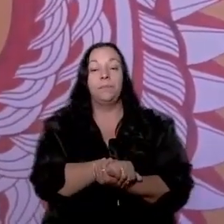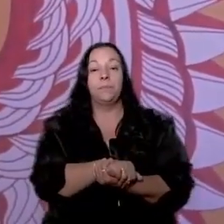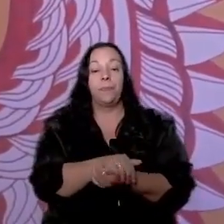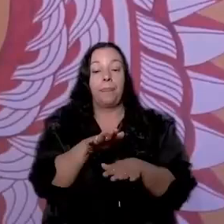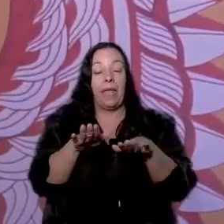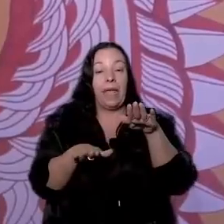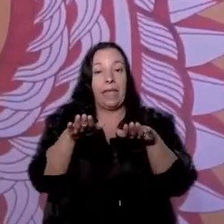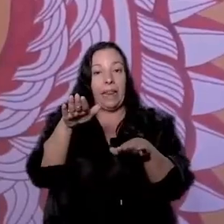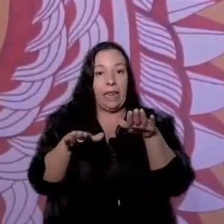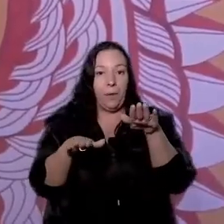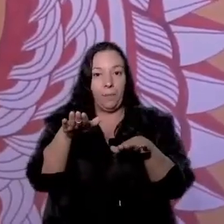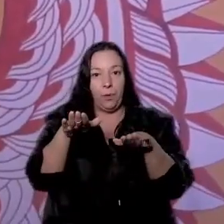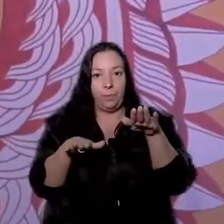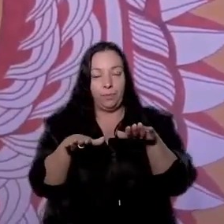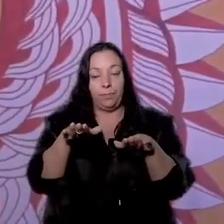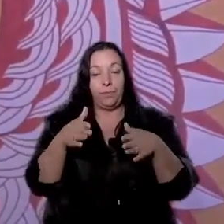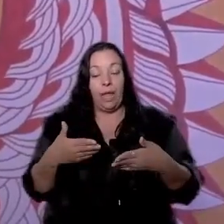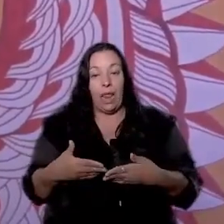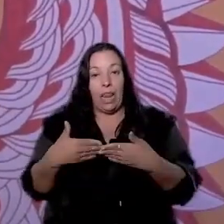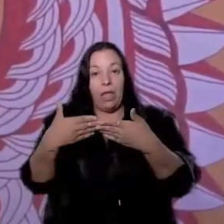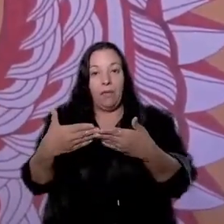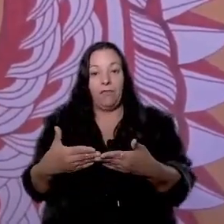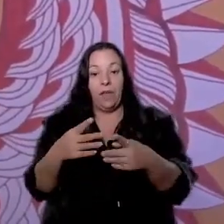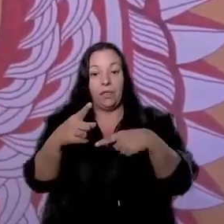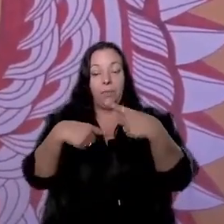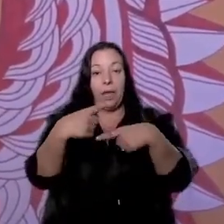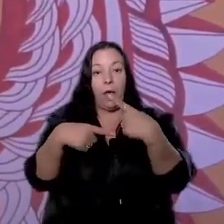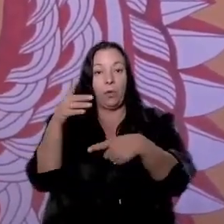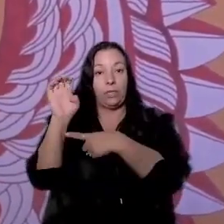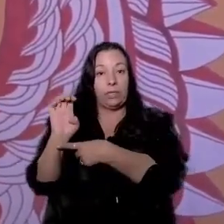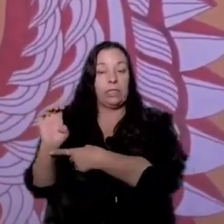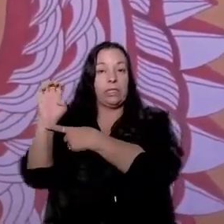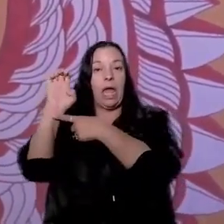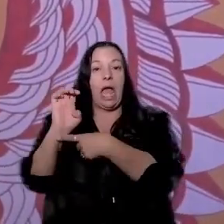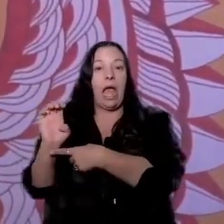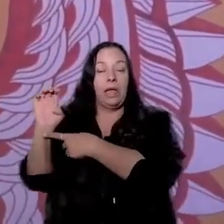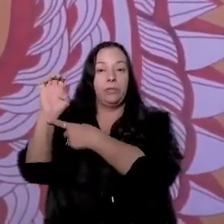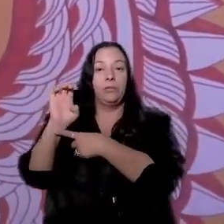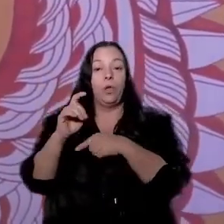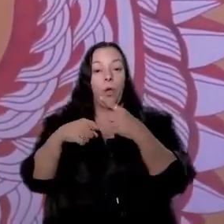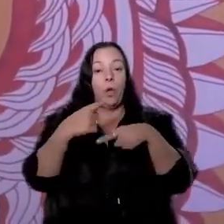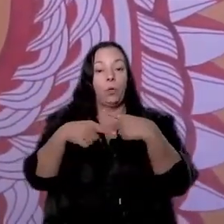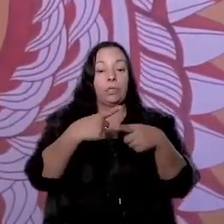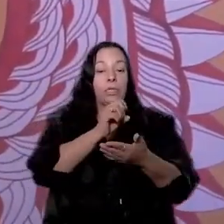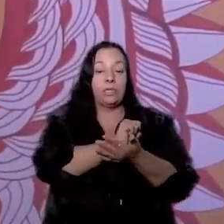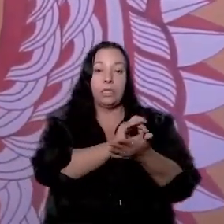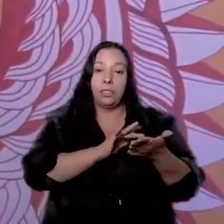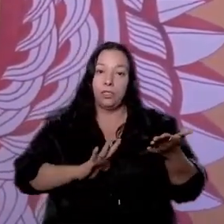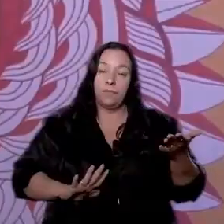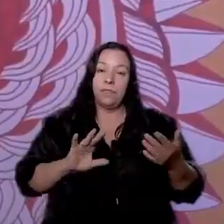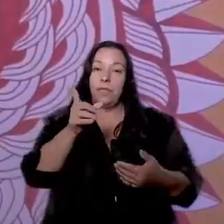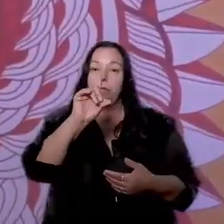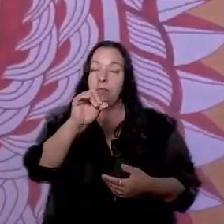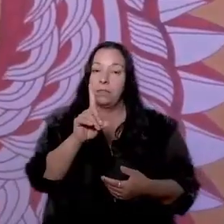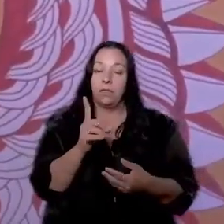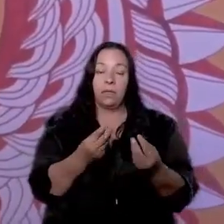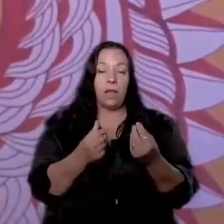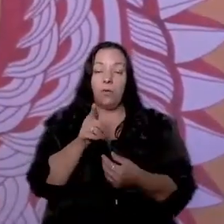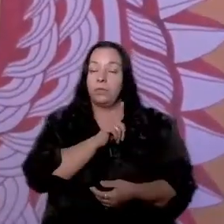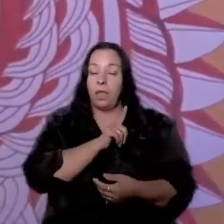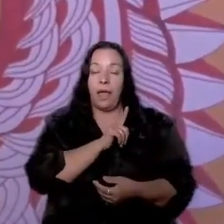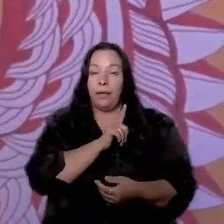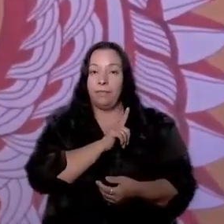de equilíbrio disso, levando para outros estados, outros territórios, outras atividades que não têm essa